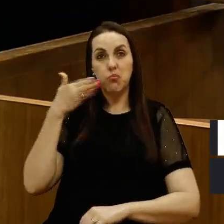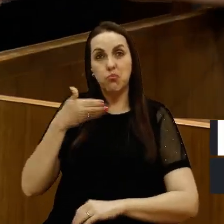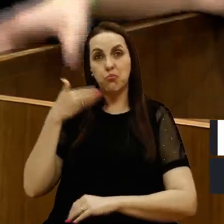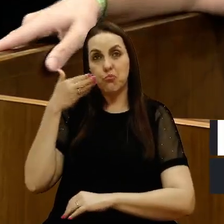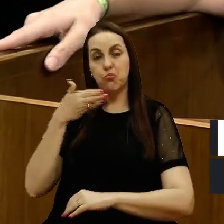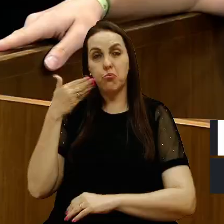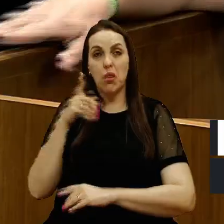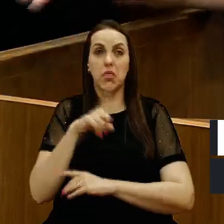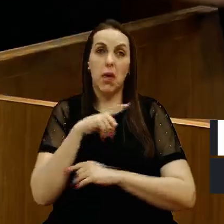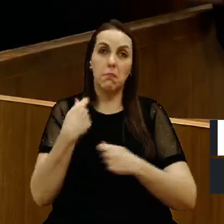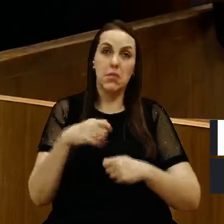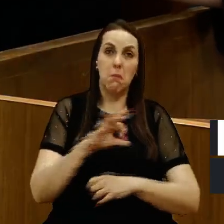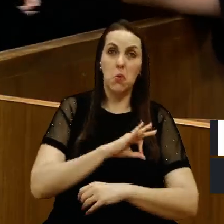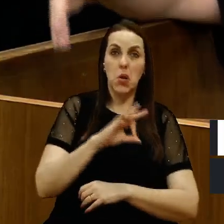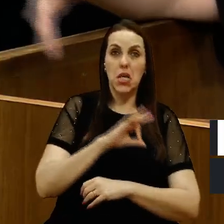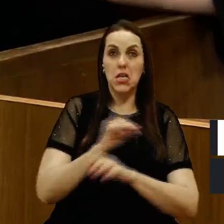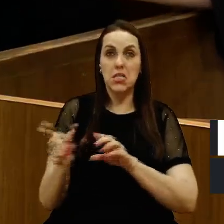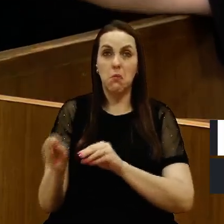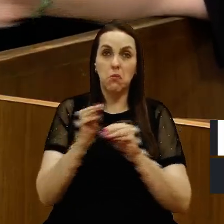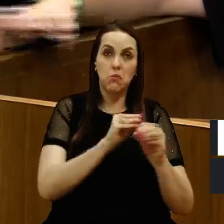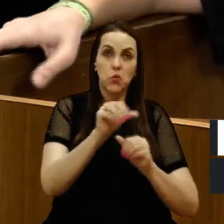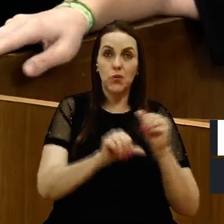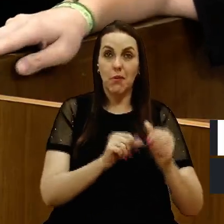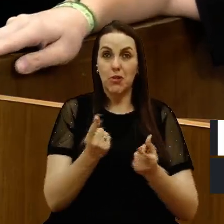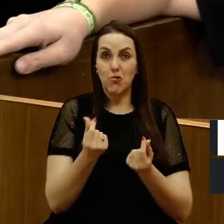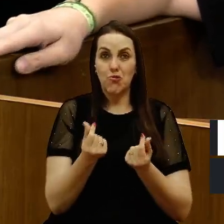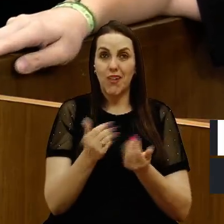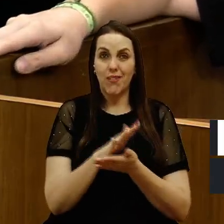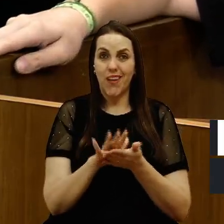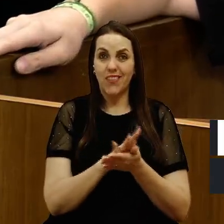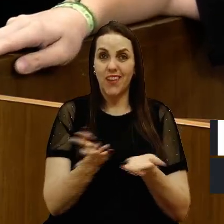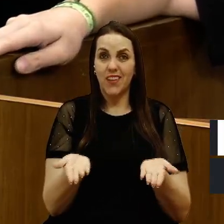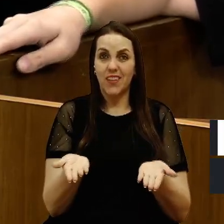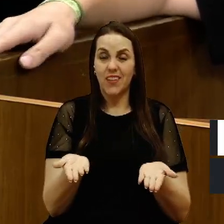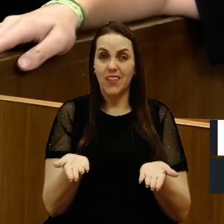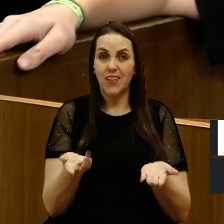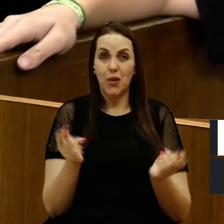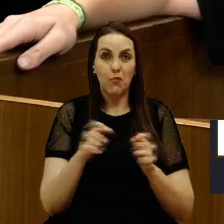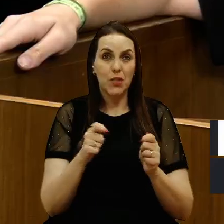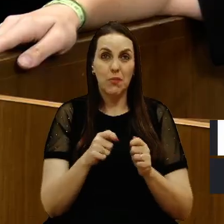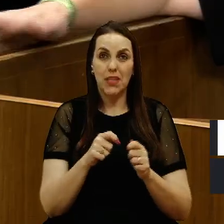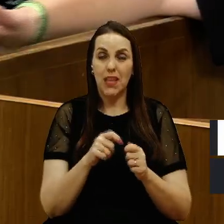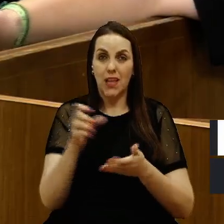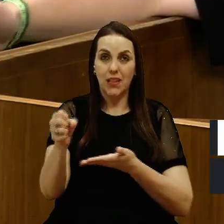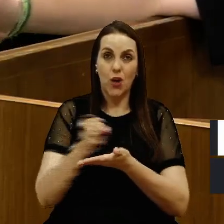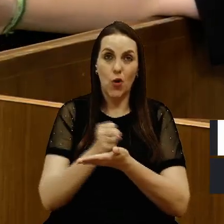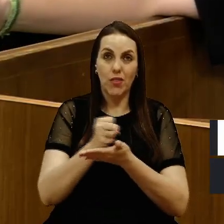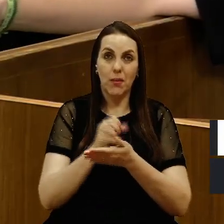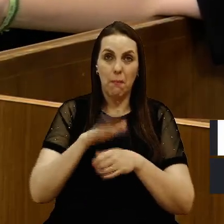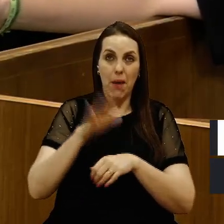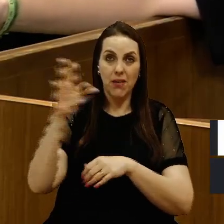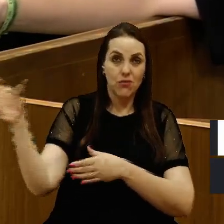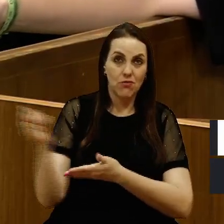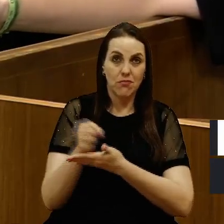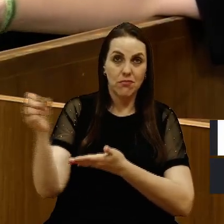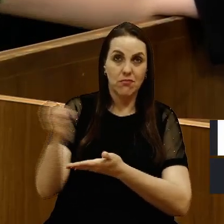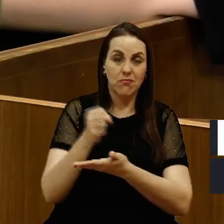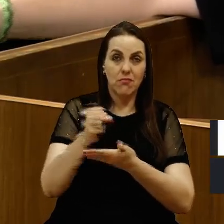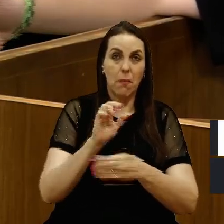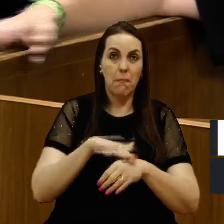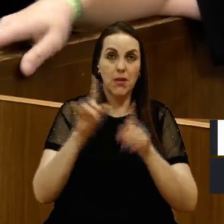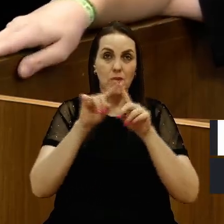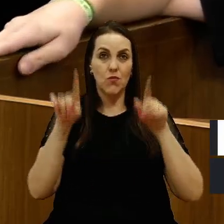que tem que ser polícia, sendo que não tem dinheiro nem para poder nomear mais guardas municipais. Então, isso me parece muitas